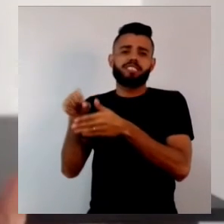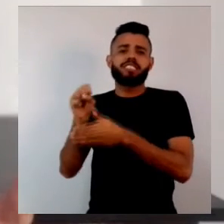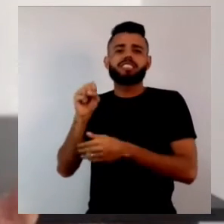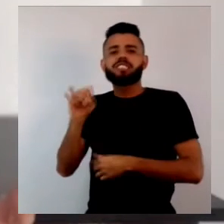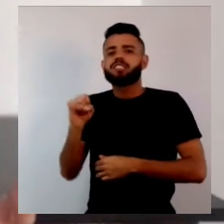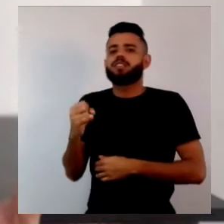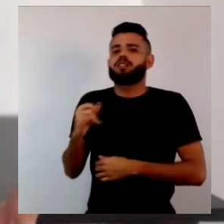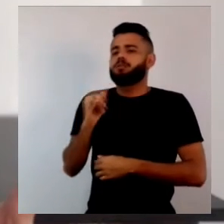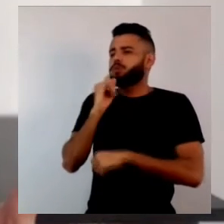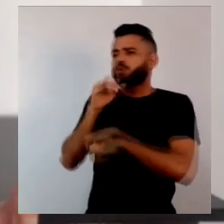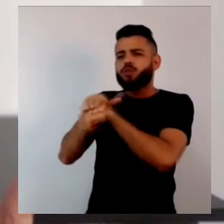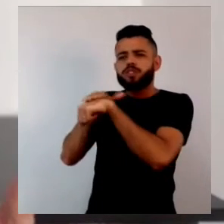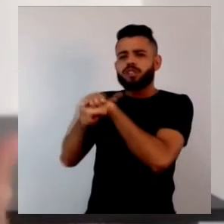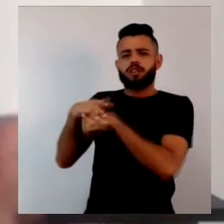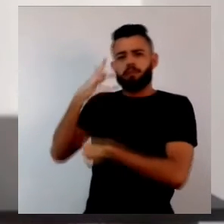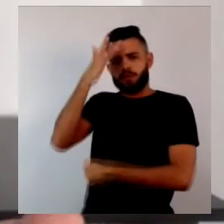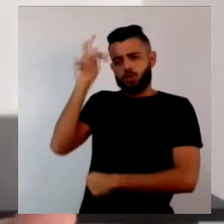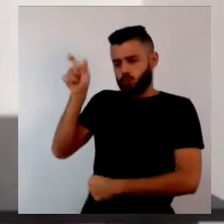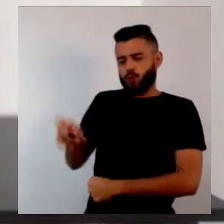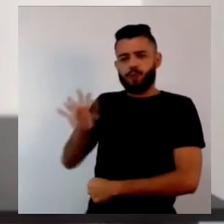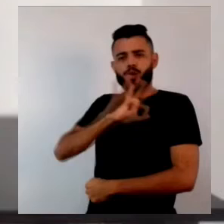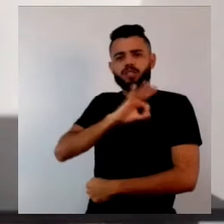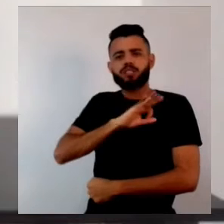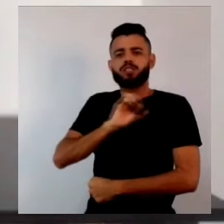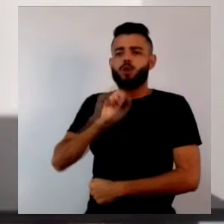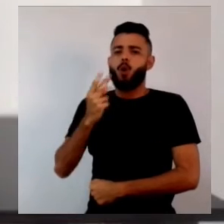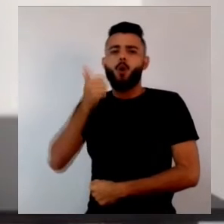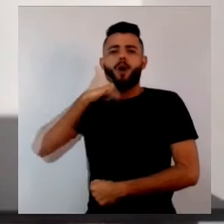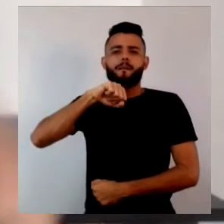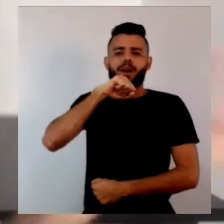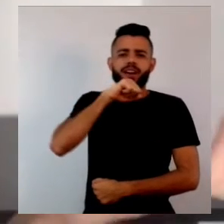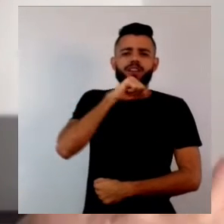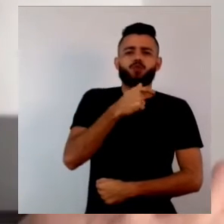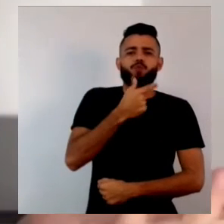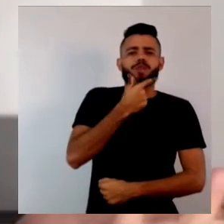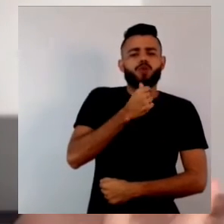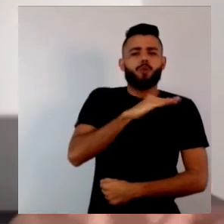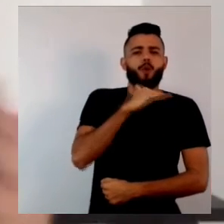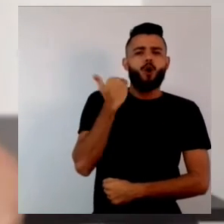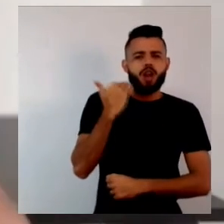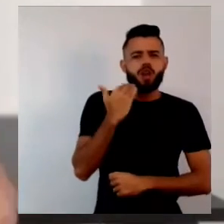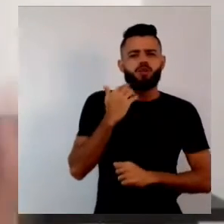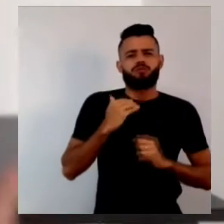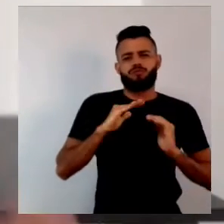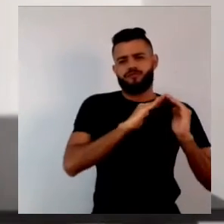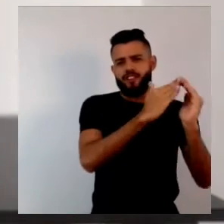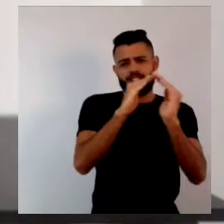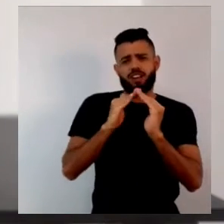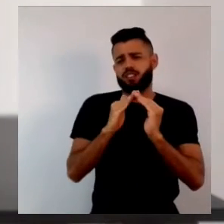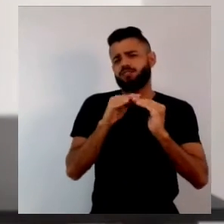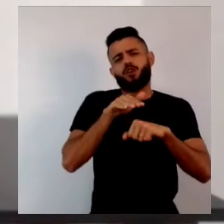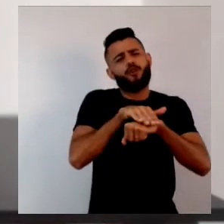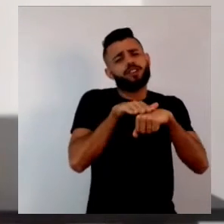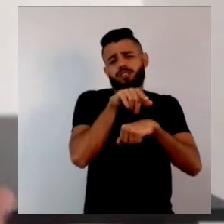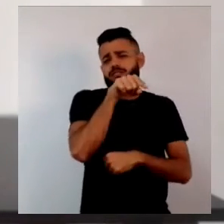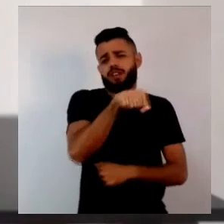um garoto assassinado na favela, e tiver que escolher, ele vai ouvir só a mãe, não vai ouvir a polícia, Se ele tiver que escolher, ele vai ouvir sua mãe. Se ele tiver que escolher